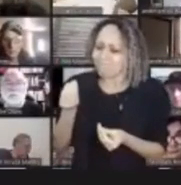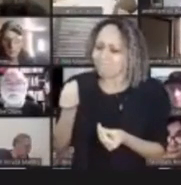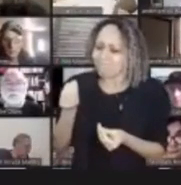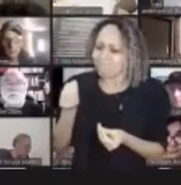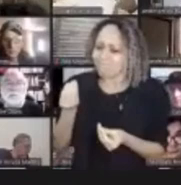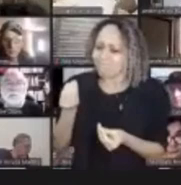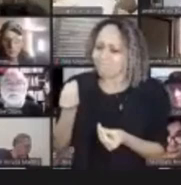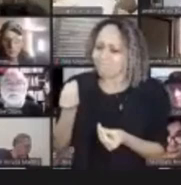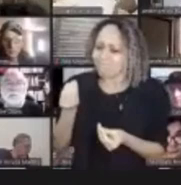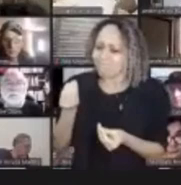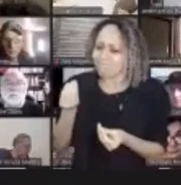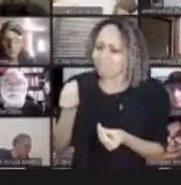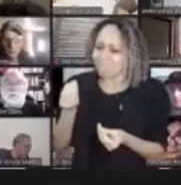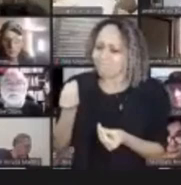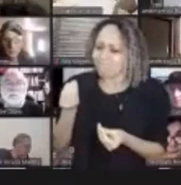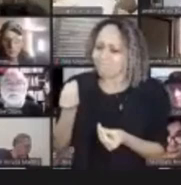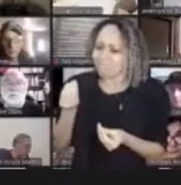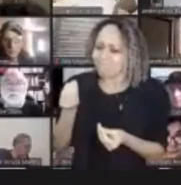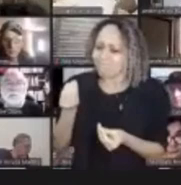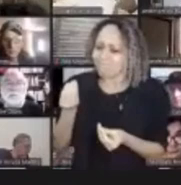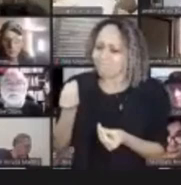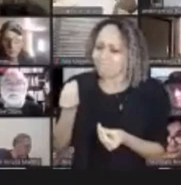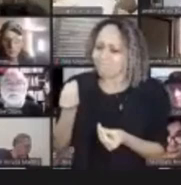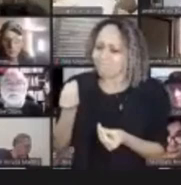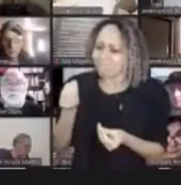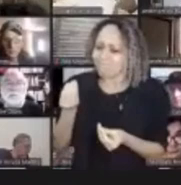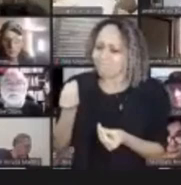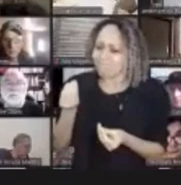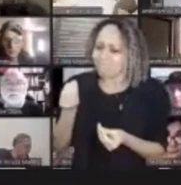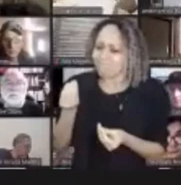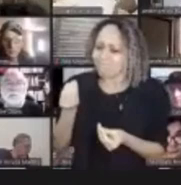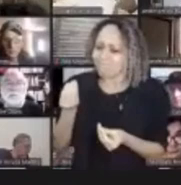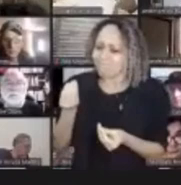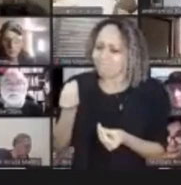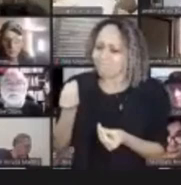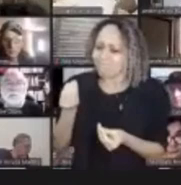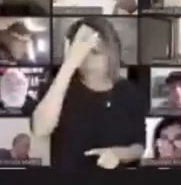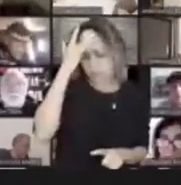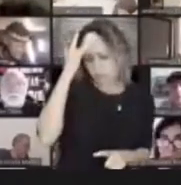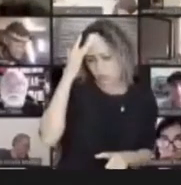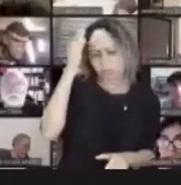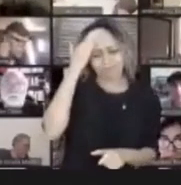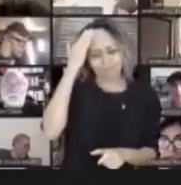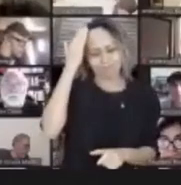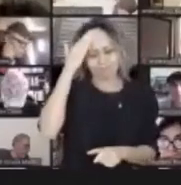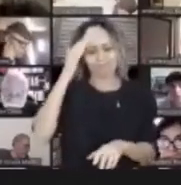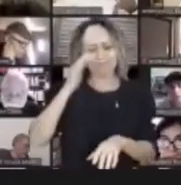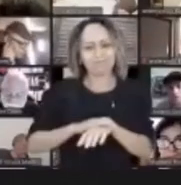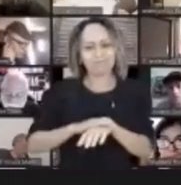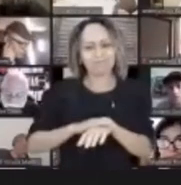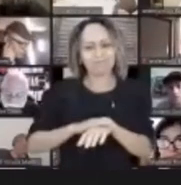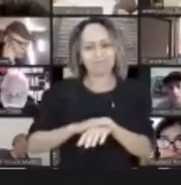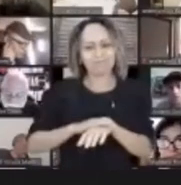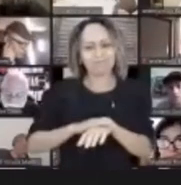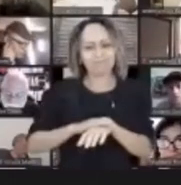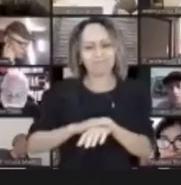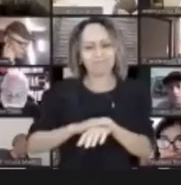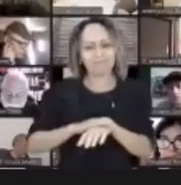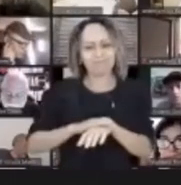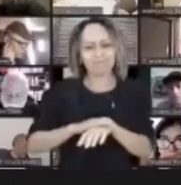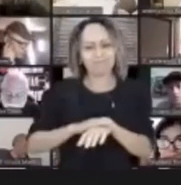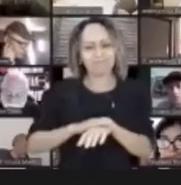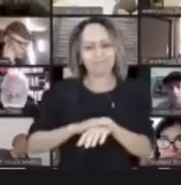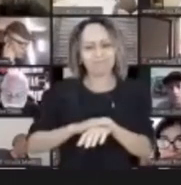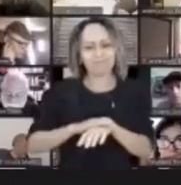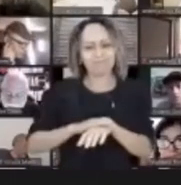prolifera, cada um tem o seu mecanismo, cada um tem sua visão. Mas a agilidade na resposta é fundamental para a gente